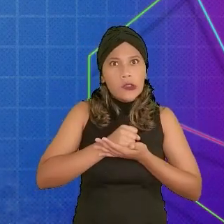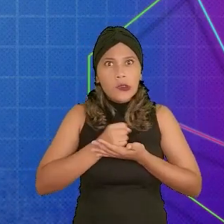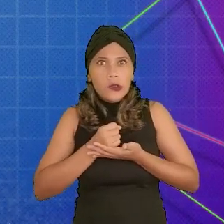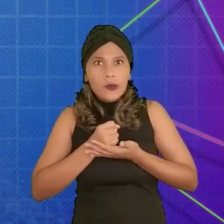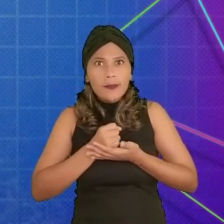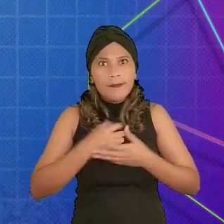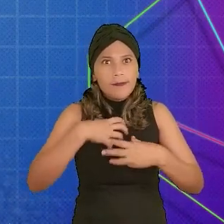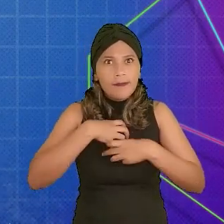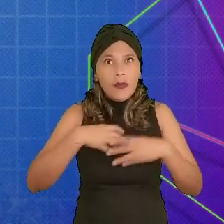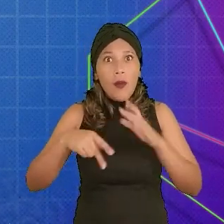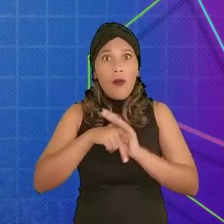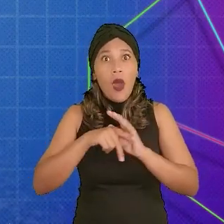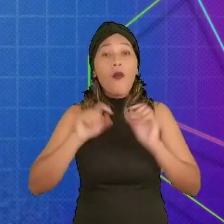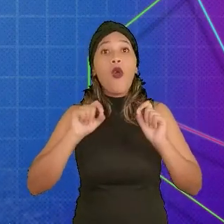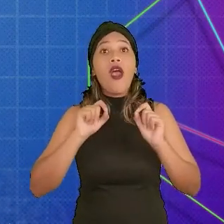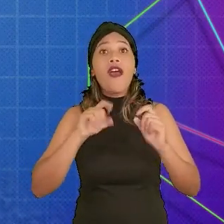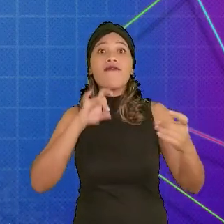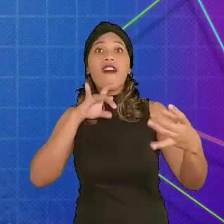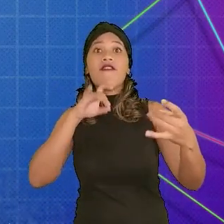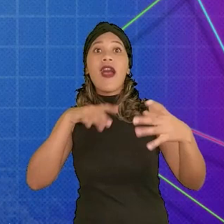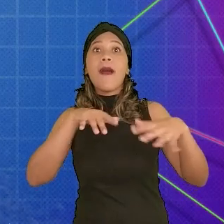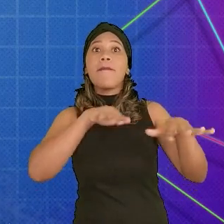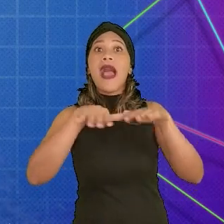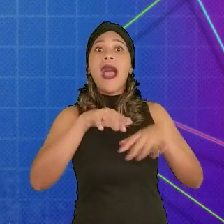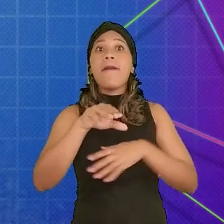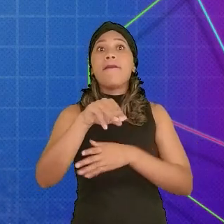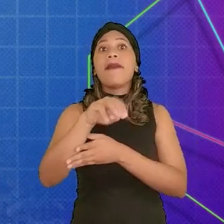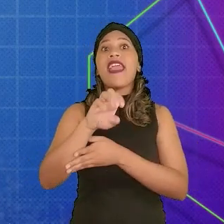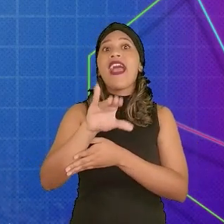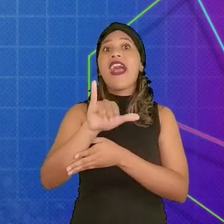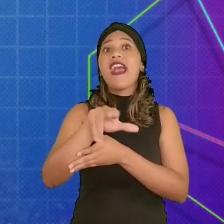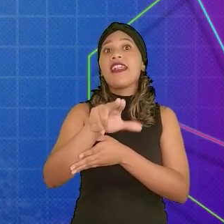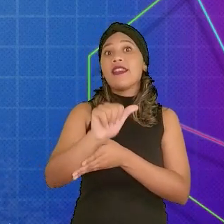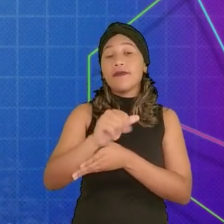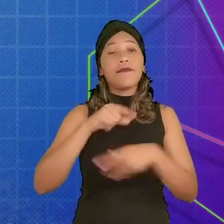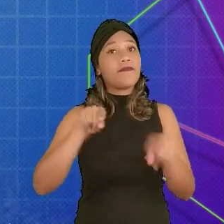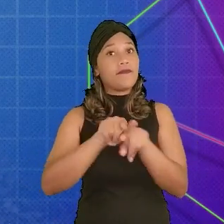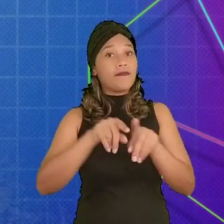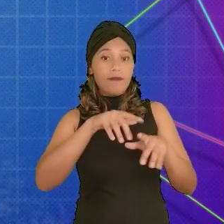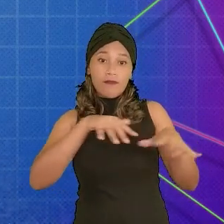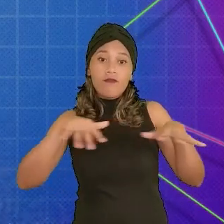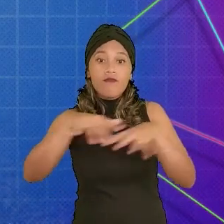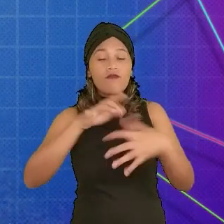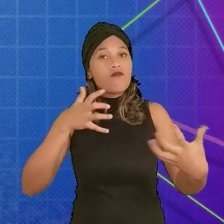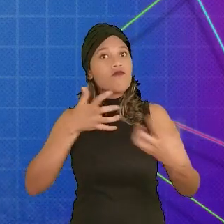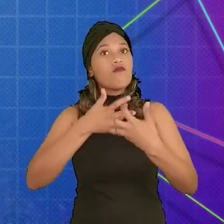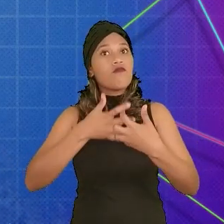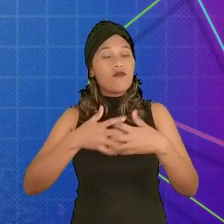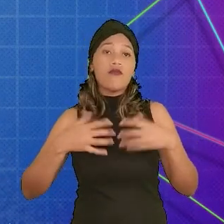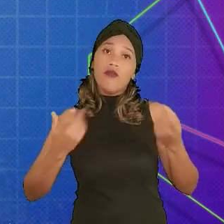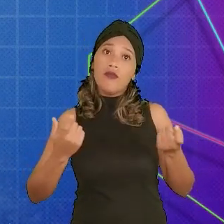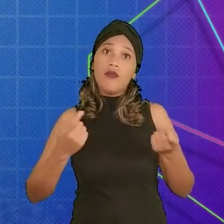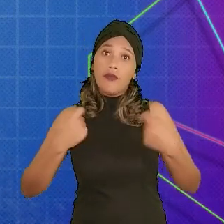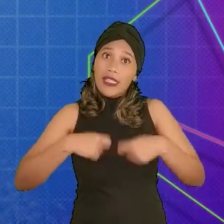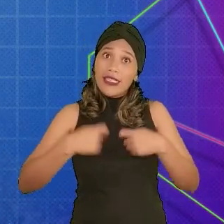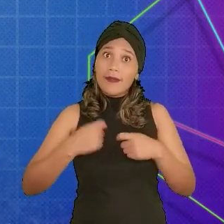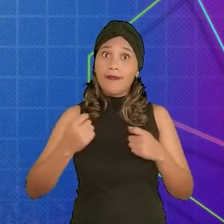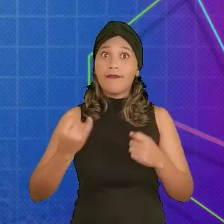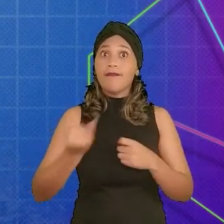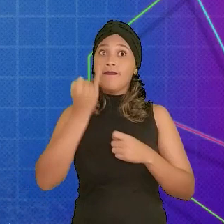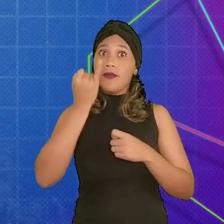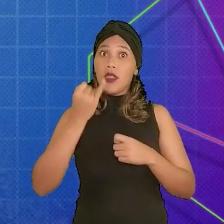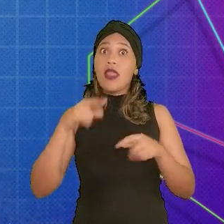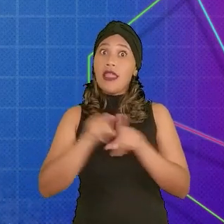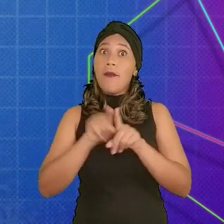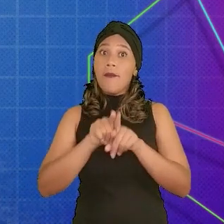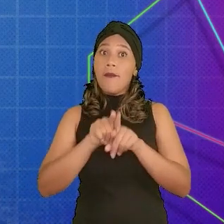forma e na ordem que as mecânicas determinam. Então interagem com o universo virtual também através de mecânicas e por meio